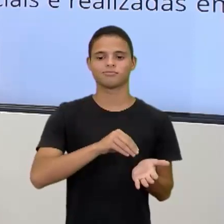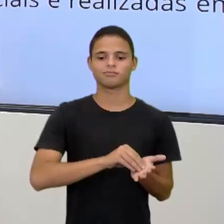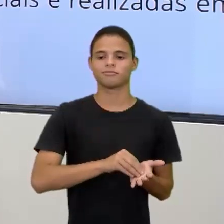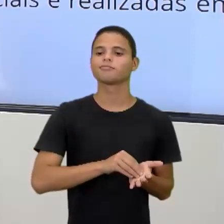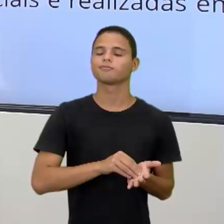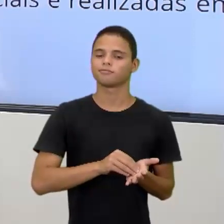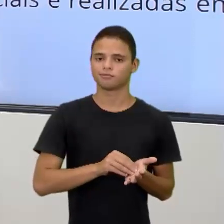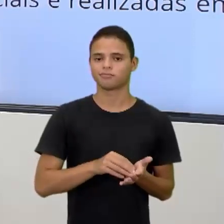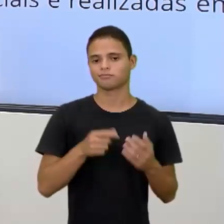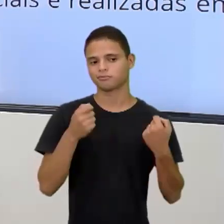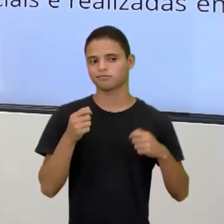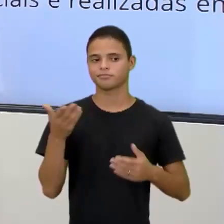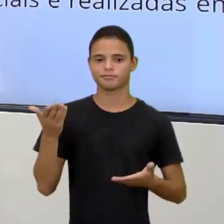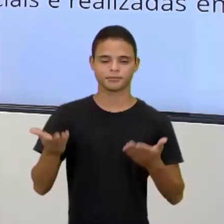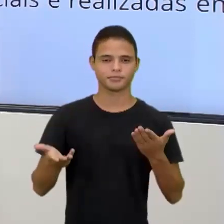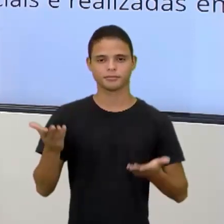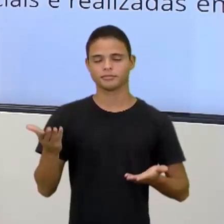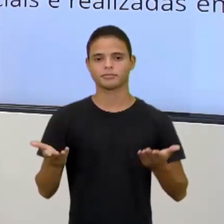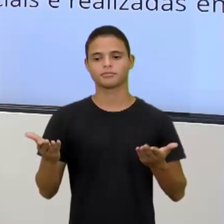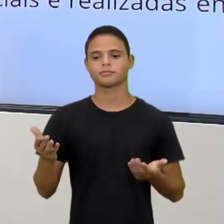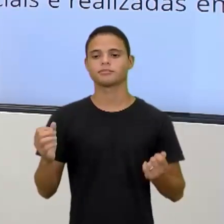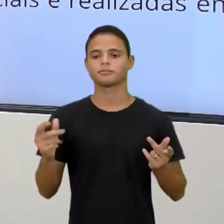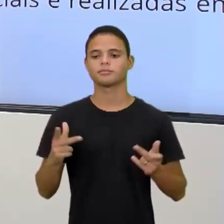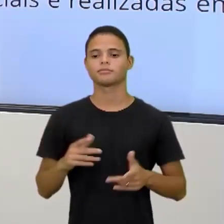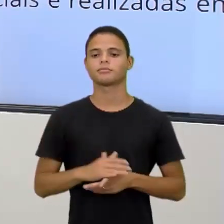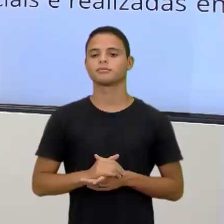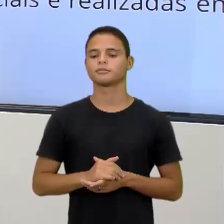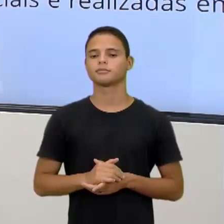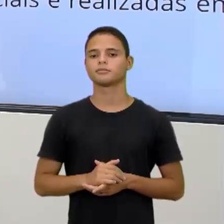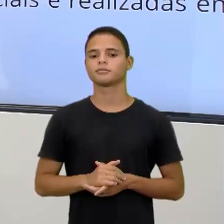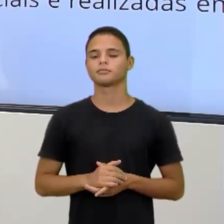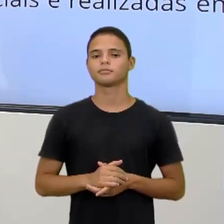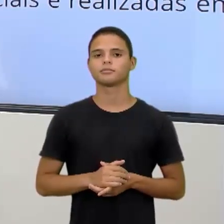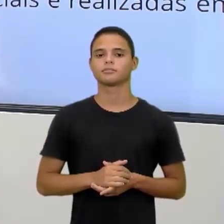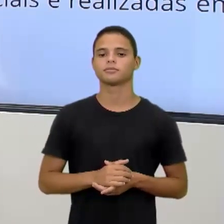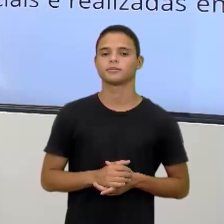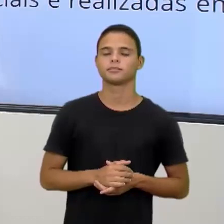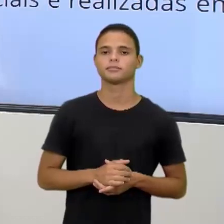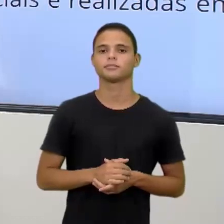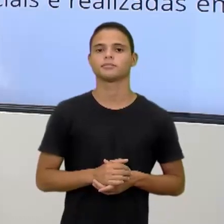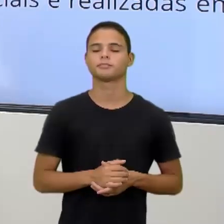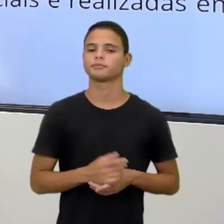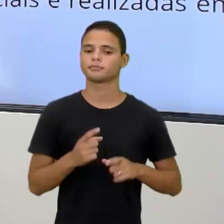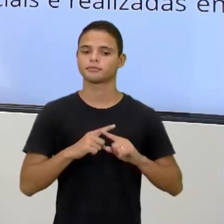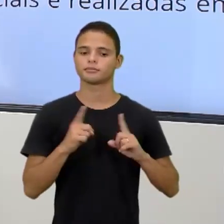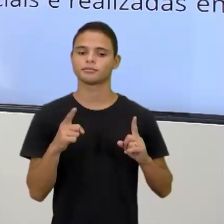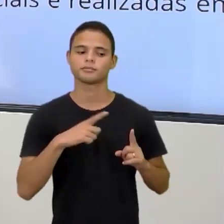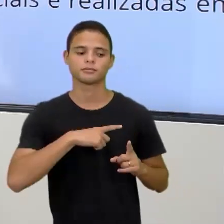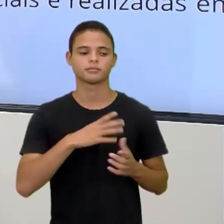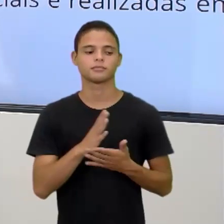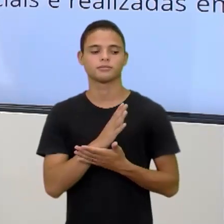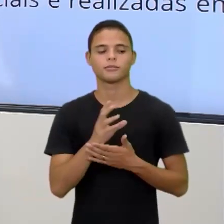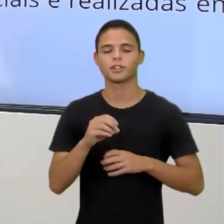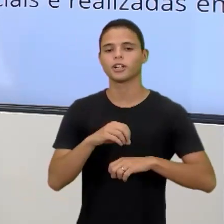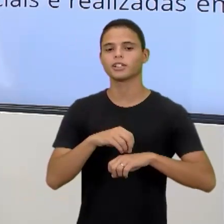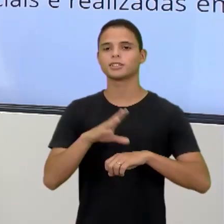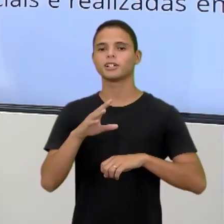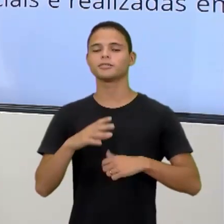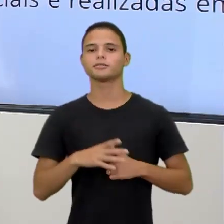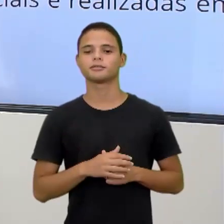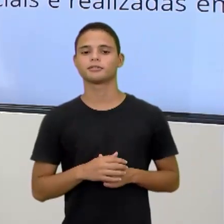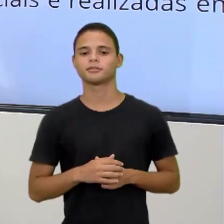para modéstia, nem muito para arrogância. Vamos ficar aí no meio termo, né? Mas a gente pode dar dicas aqui.